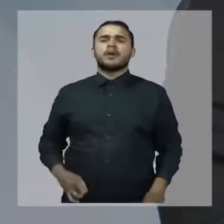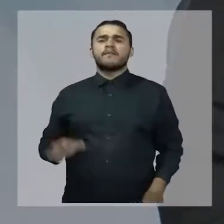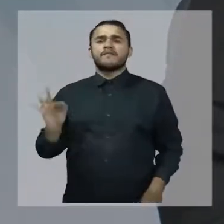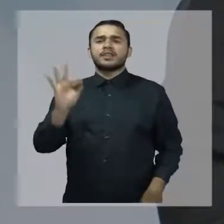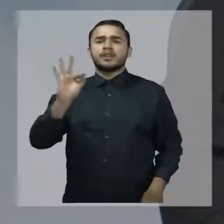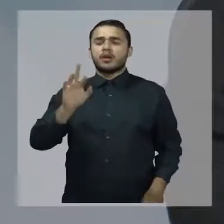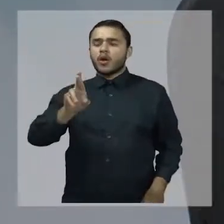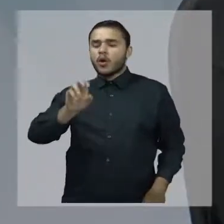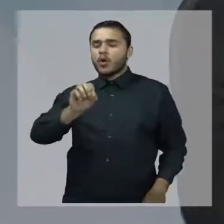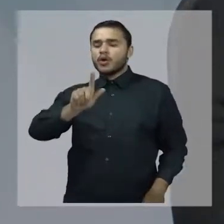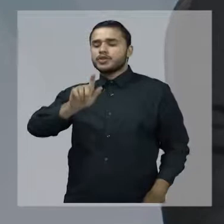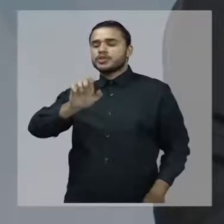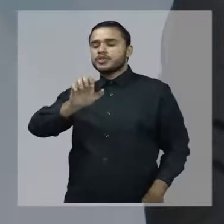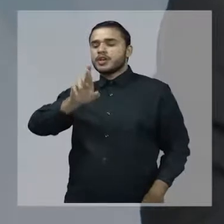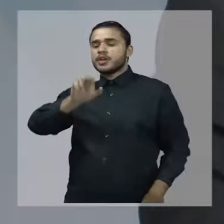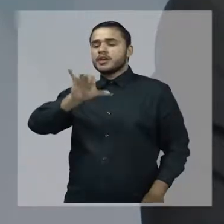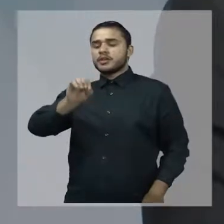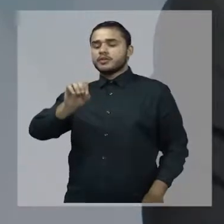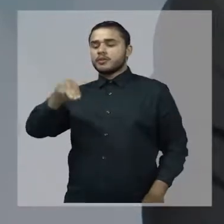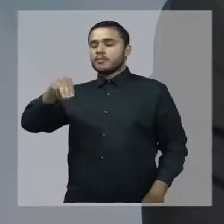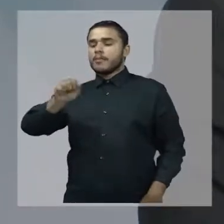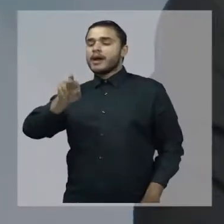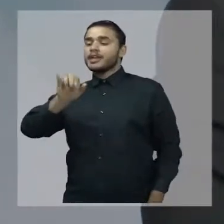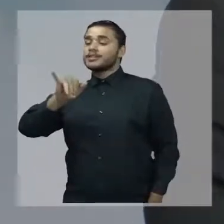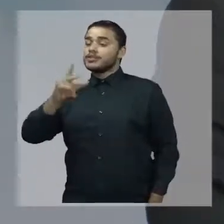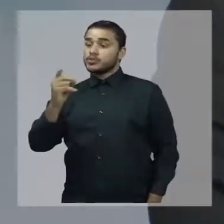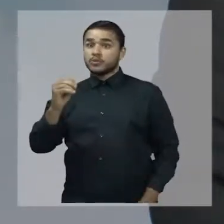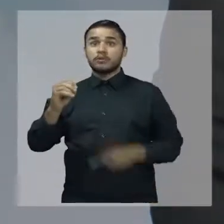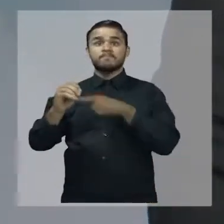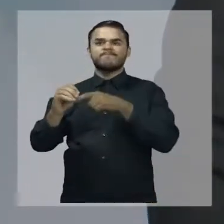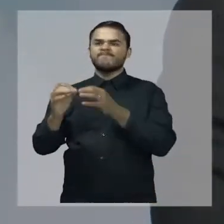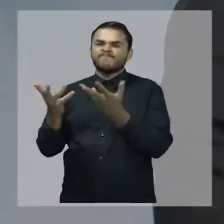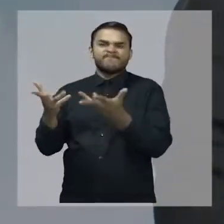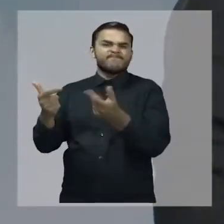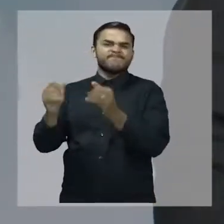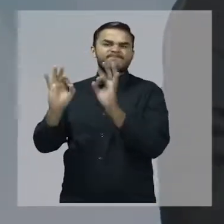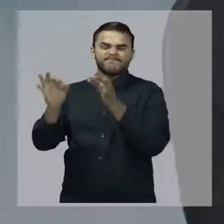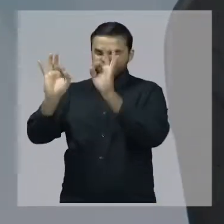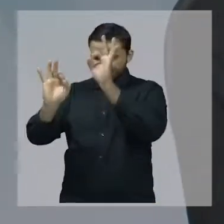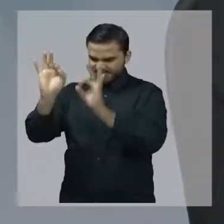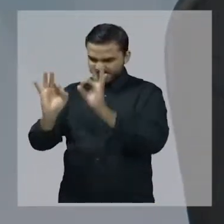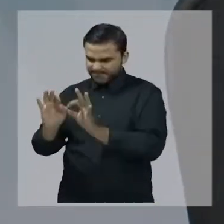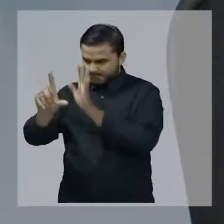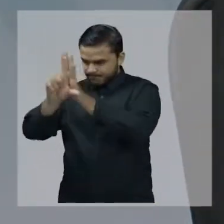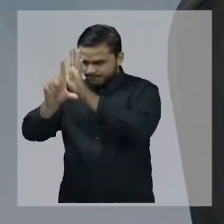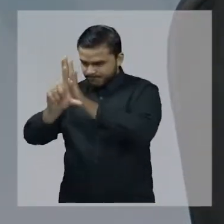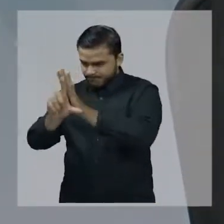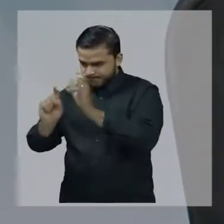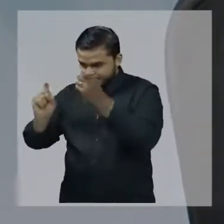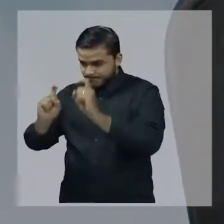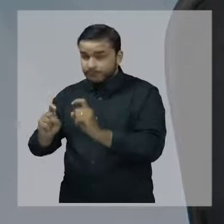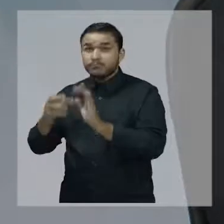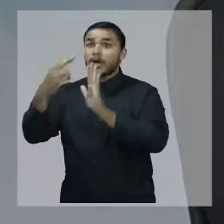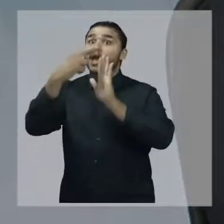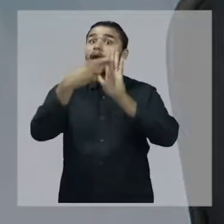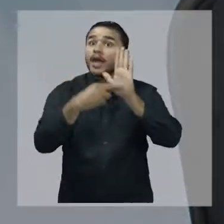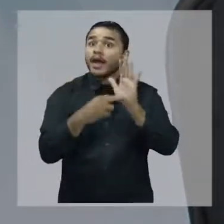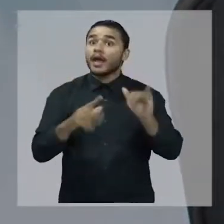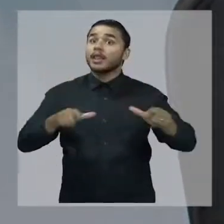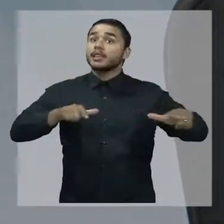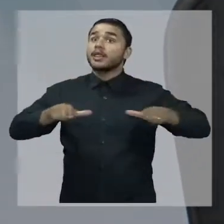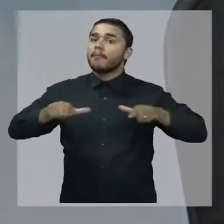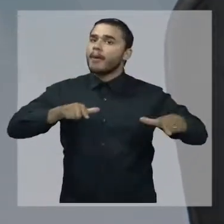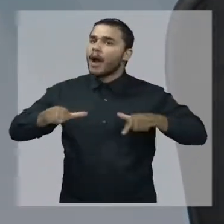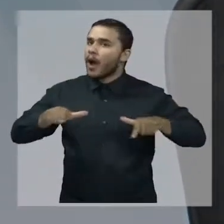Rogério Marinho, que inclusive foi convocado para o governo posterior, fez um trabalho brilhante e mudou e tornou a legislação melhor. O parlamento tem assumido